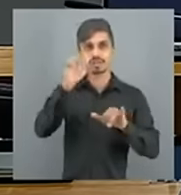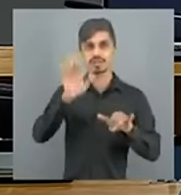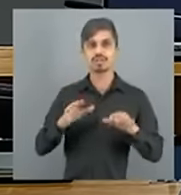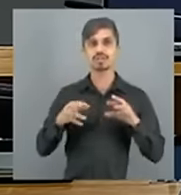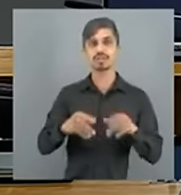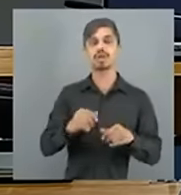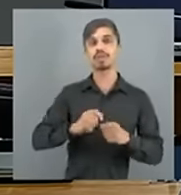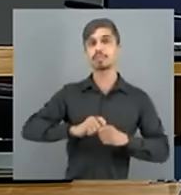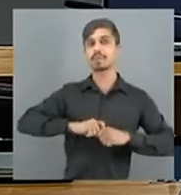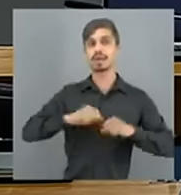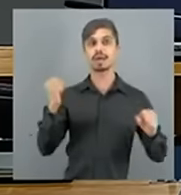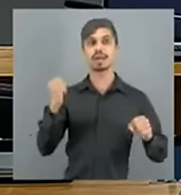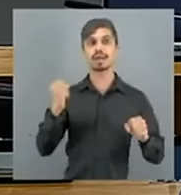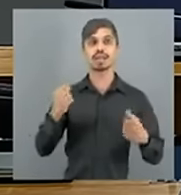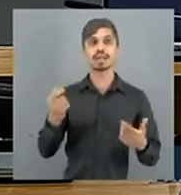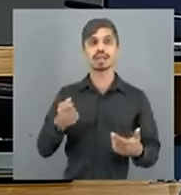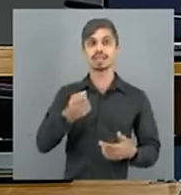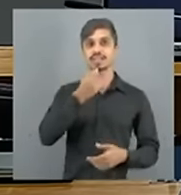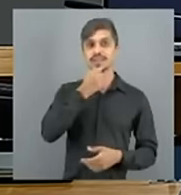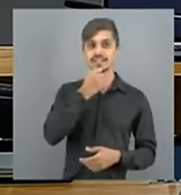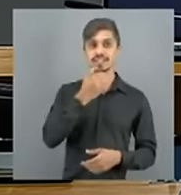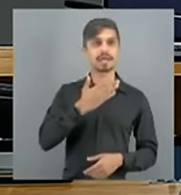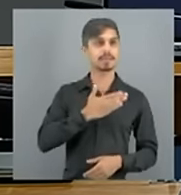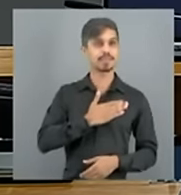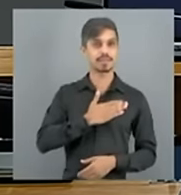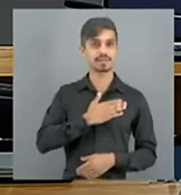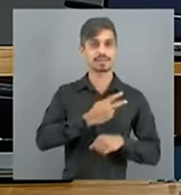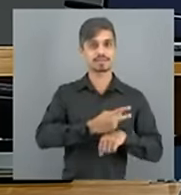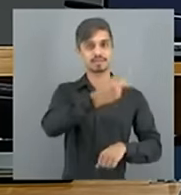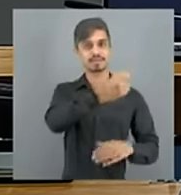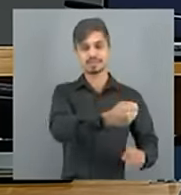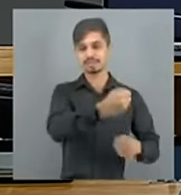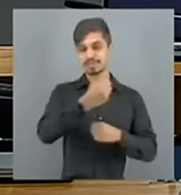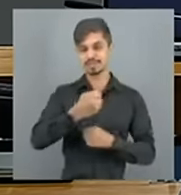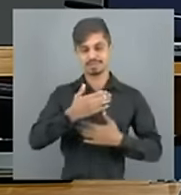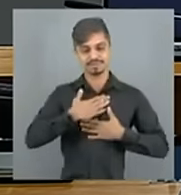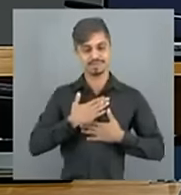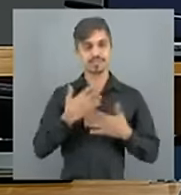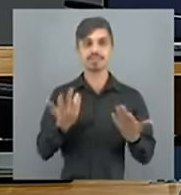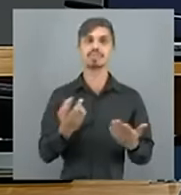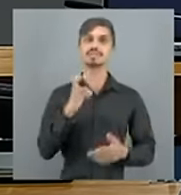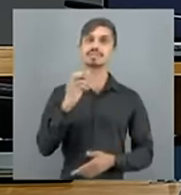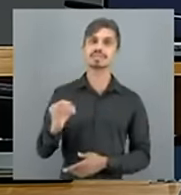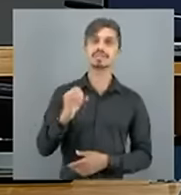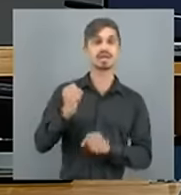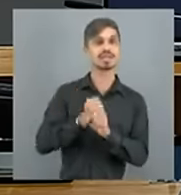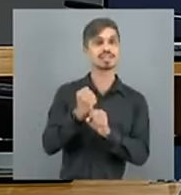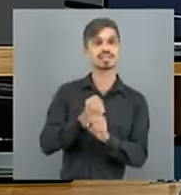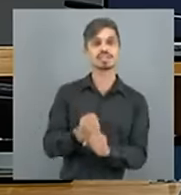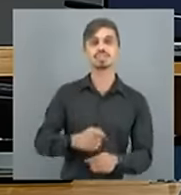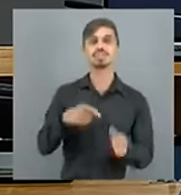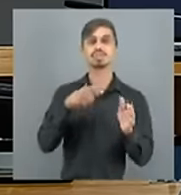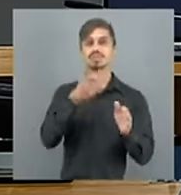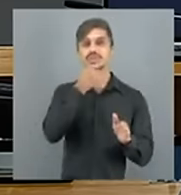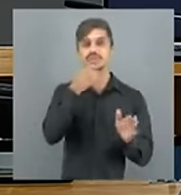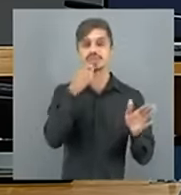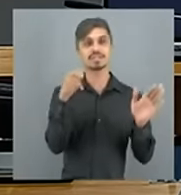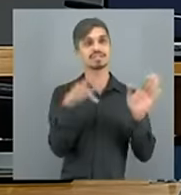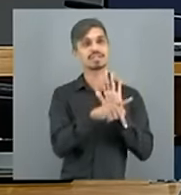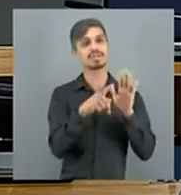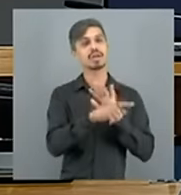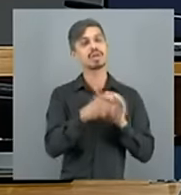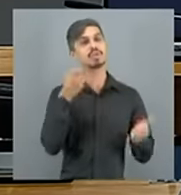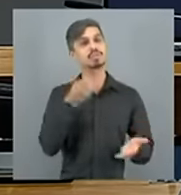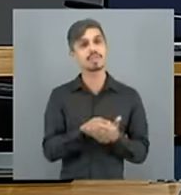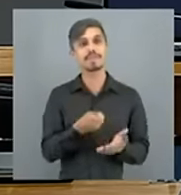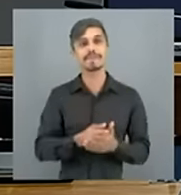maior entrevista da sua vida foi a mim, que foi um troféu que você me deu. Então, com 50 anos de jornalismo, eu faço uma pergunta obrigatória